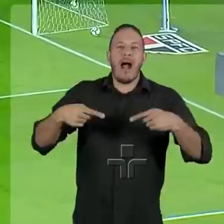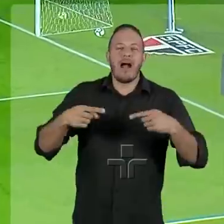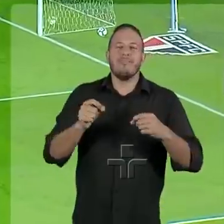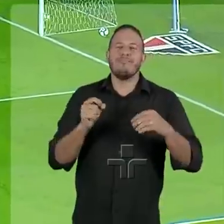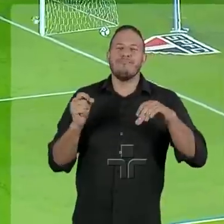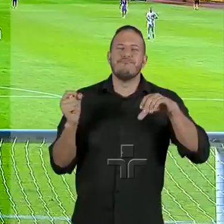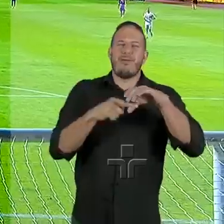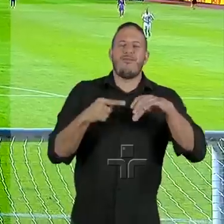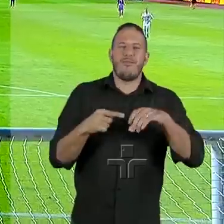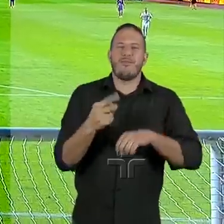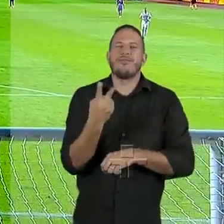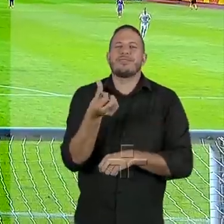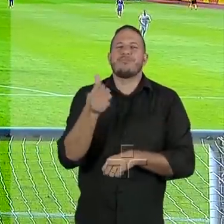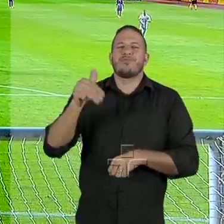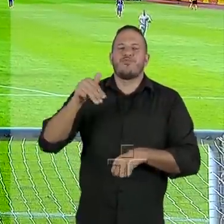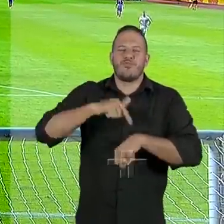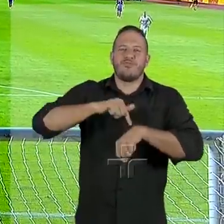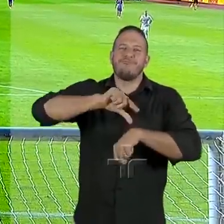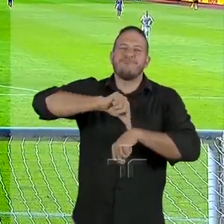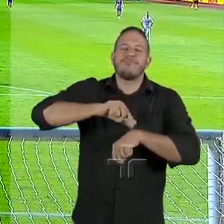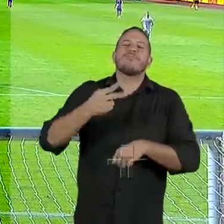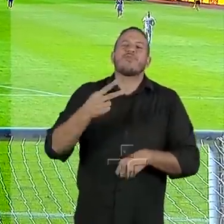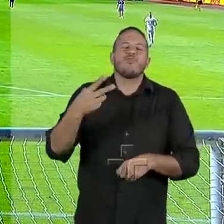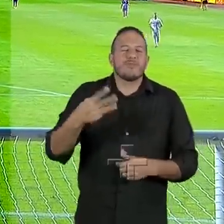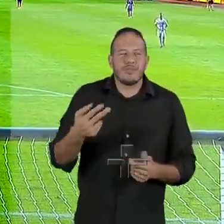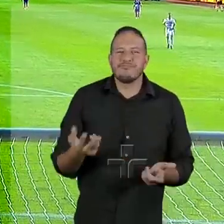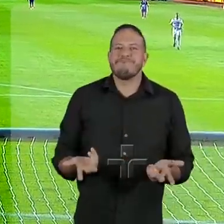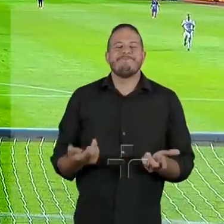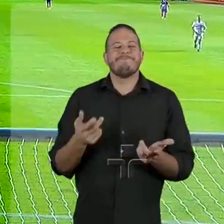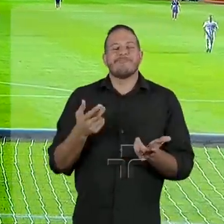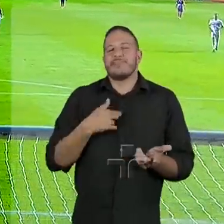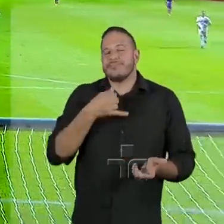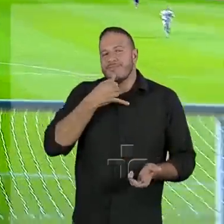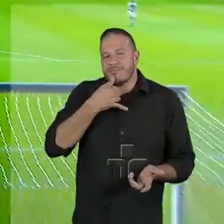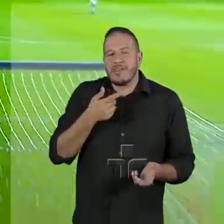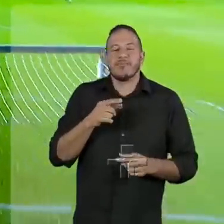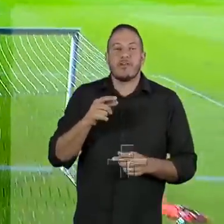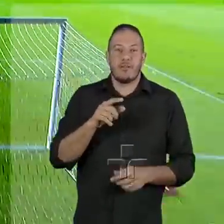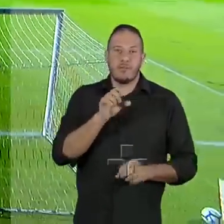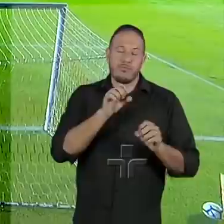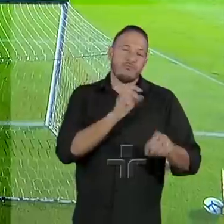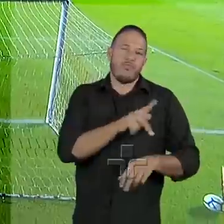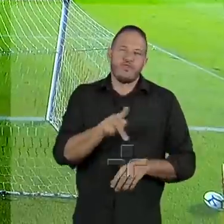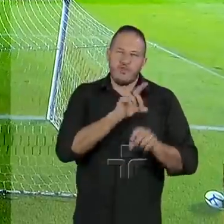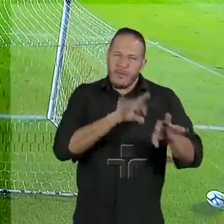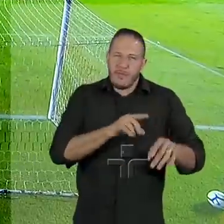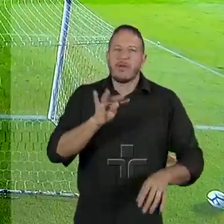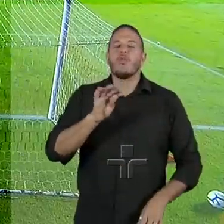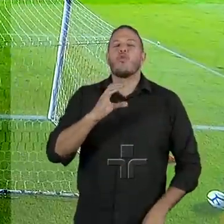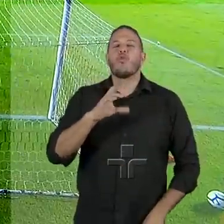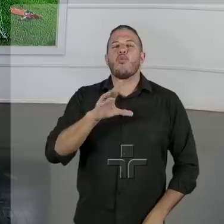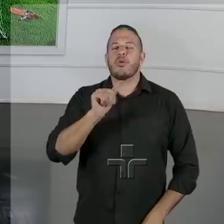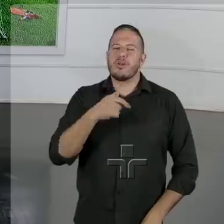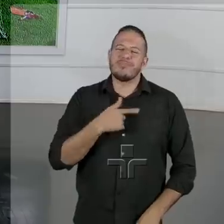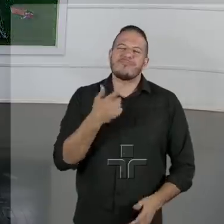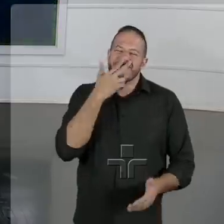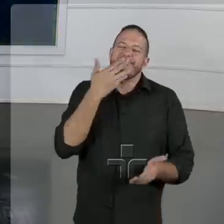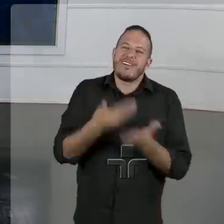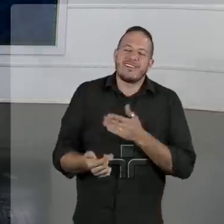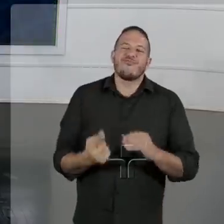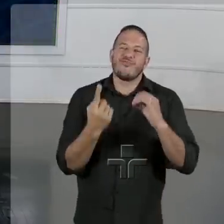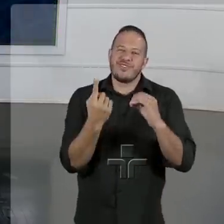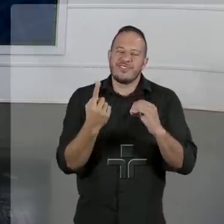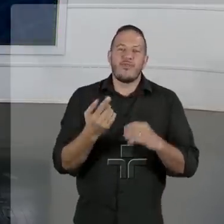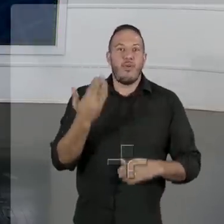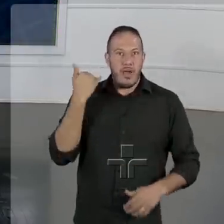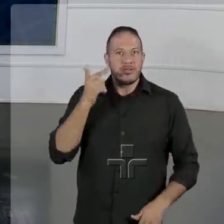gol aí aos 26 do segundo tempo. São Paulo até jogou bem, como disse o Cuca, mas acabou perdendo. O tricolor paulista tinha encontrado